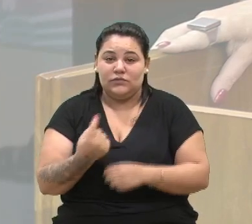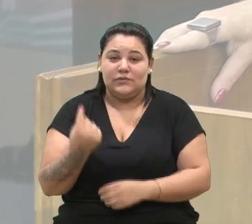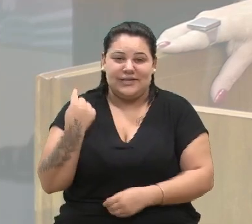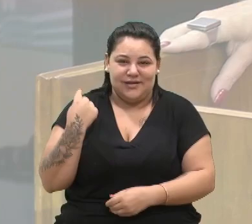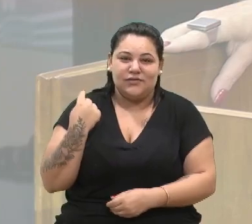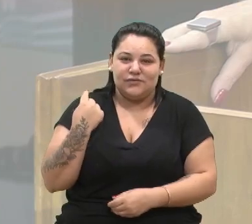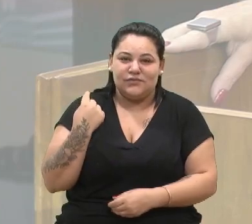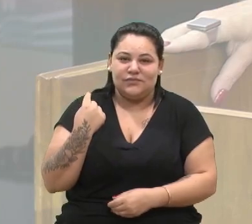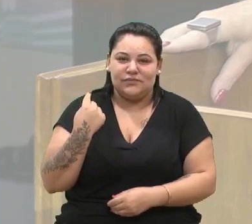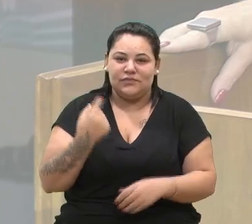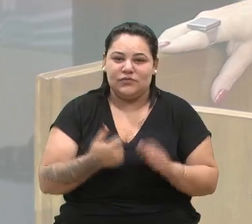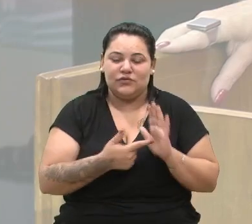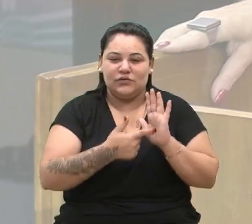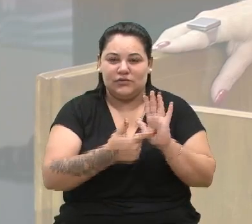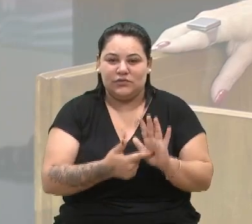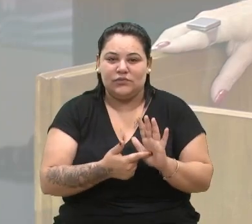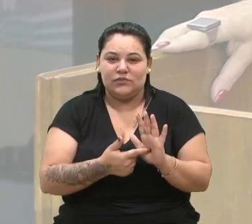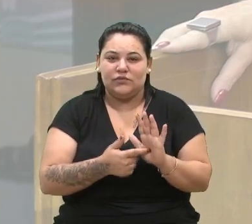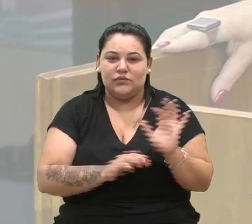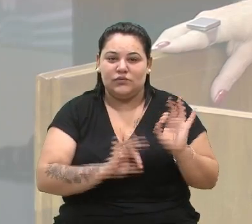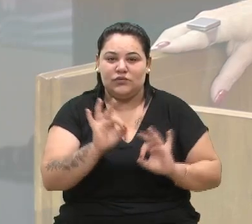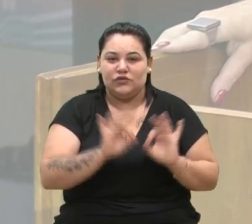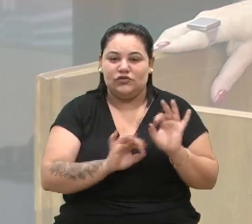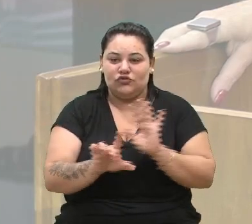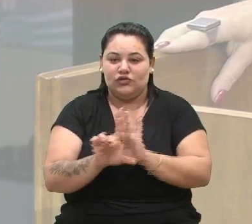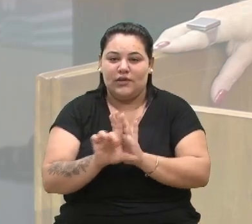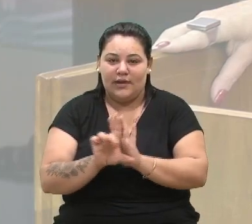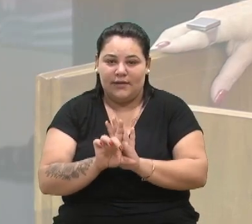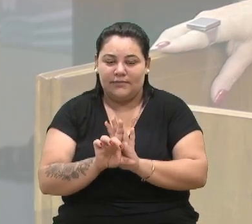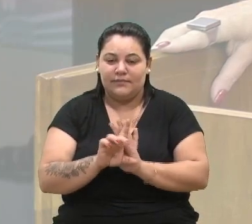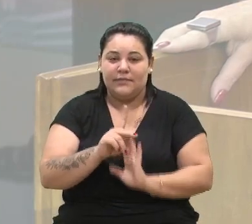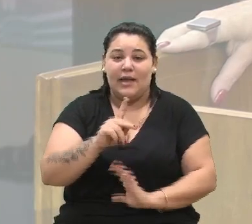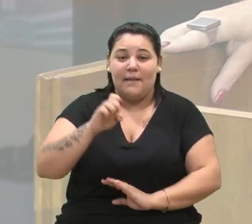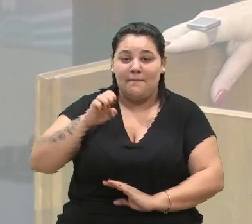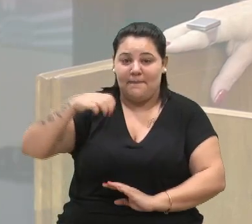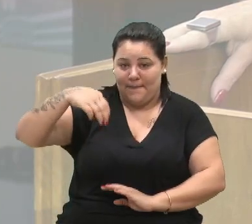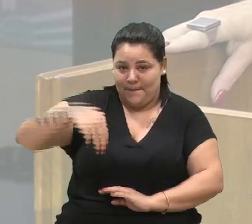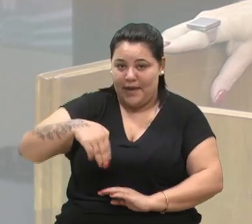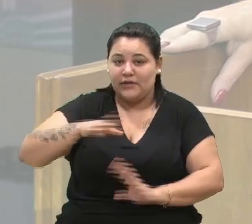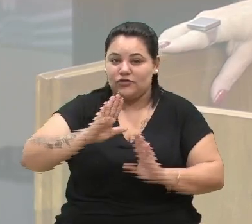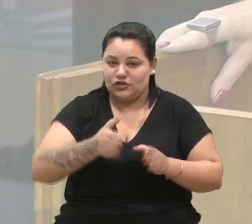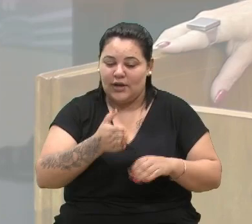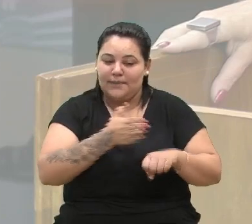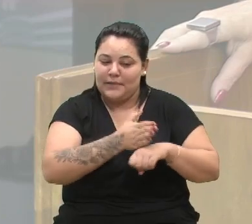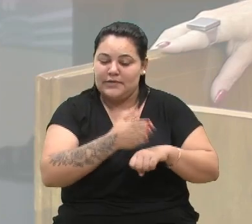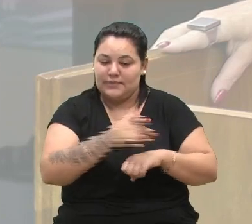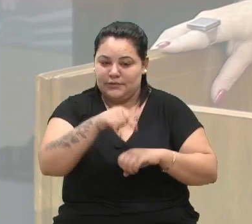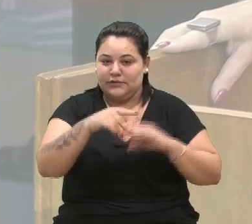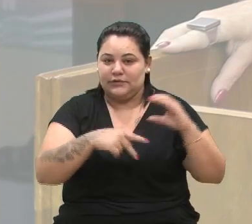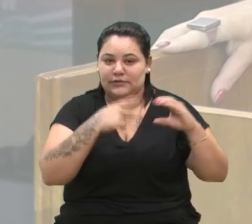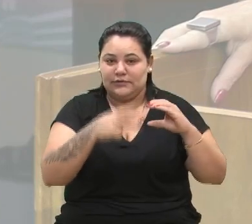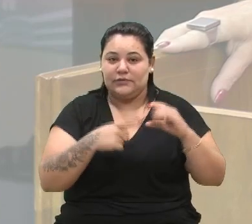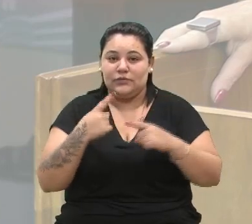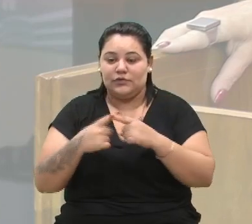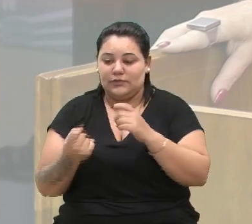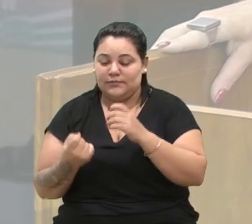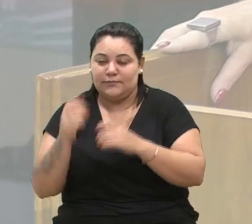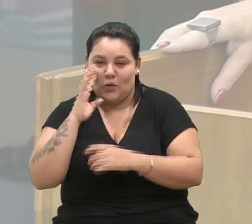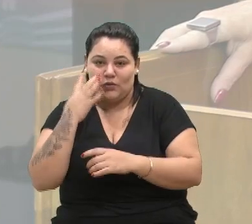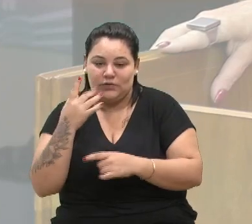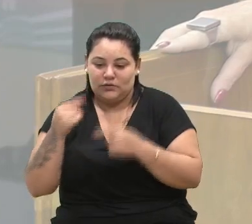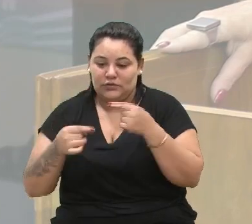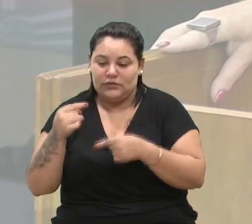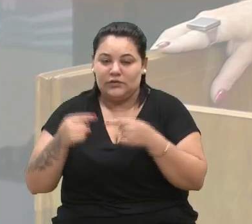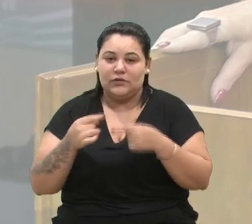projeto de lei pela PEN, que deve estar tramitando na casa, fruto desse debate do Daniel Alves, que